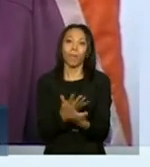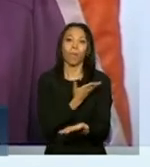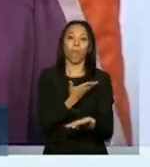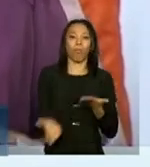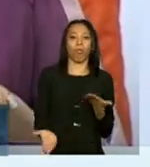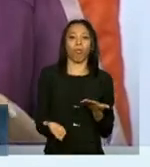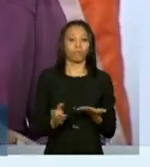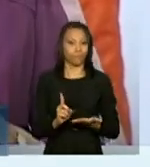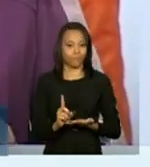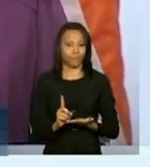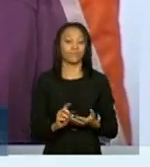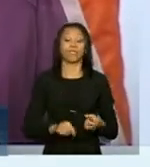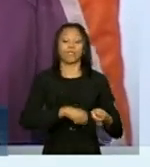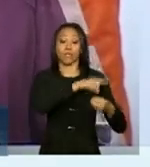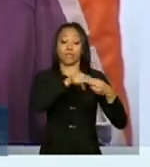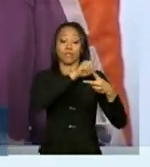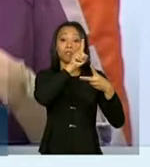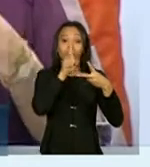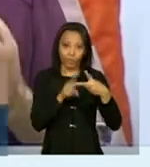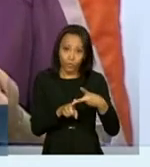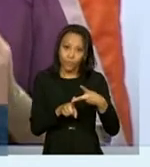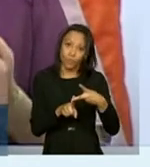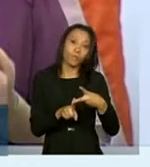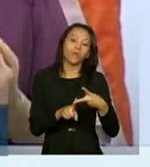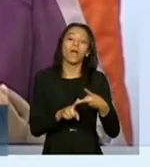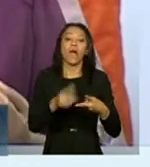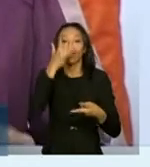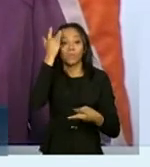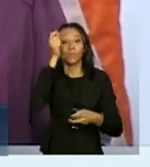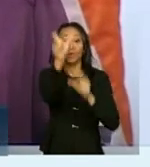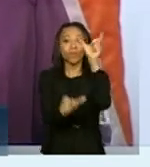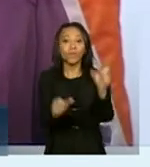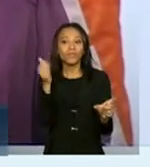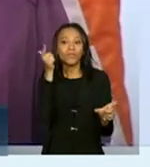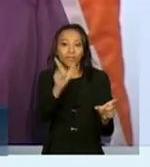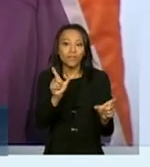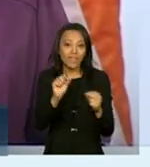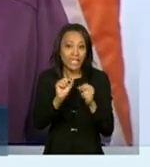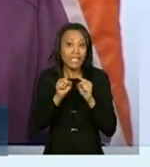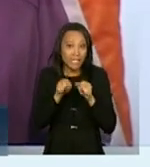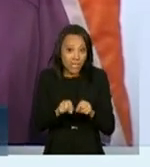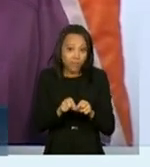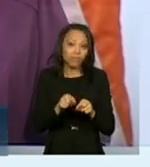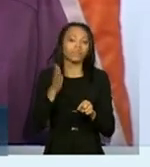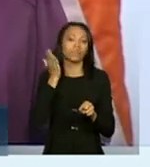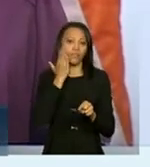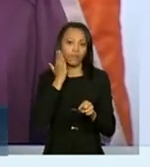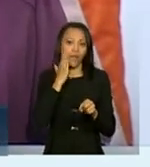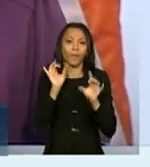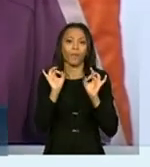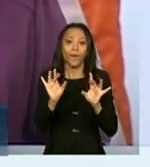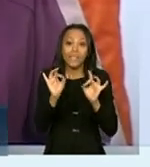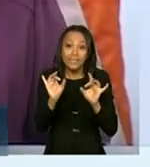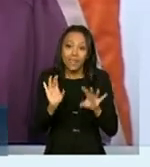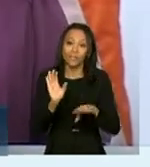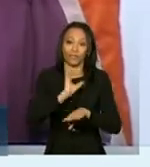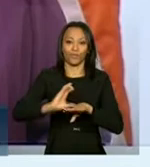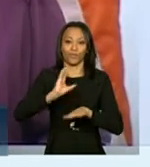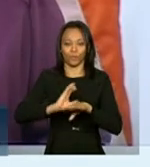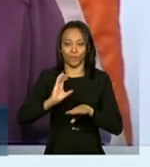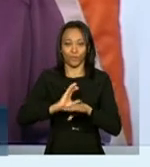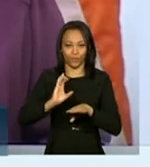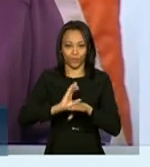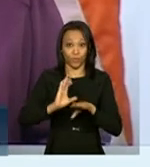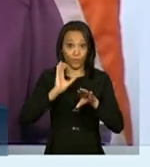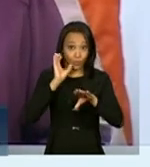oportunidades. Segundo, o fato deles fazerem isso porque reconhece a qualidade dos cursos.